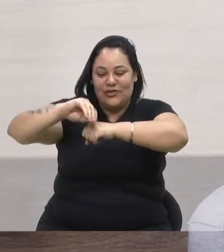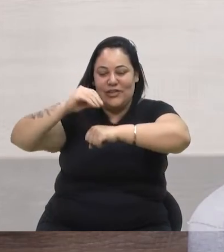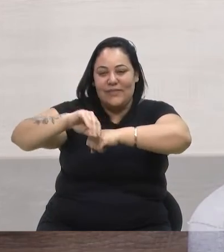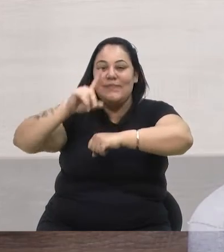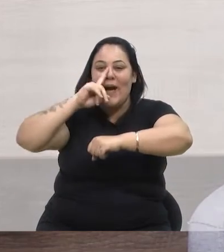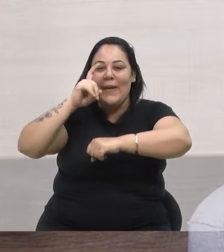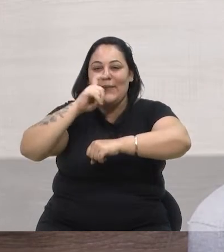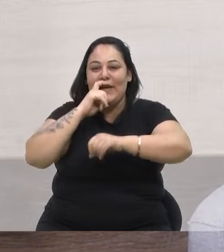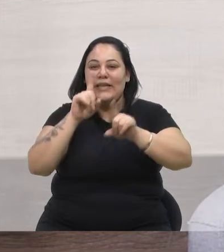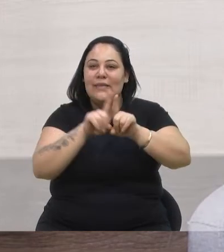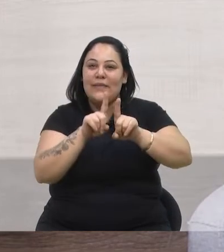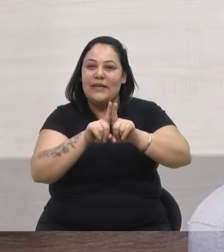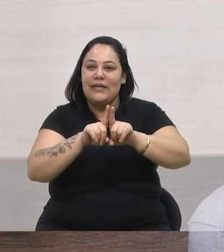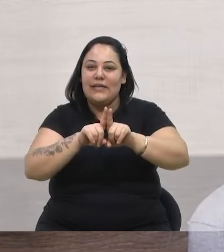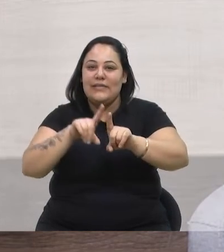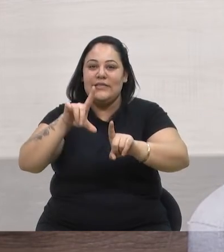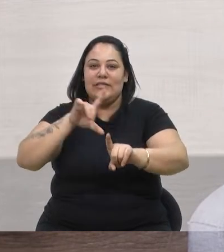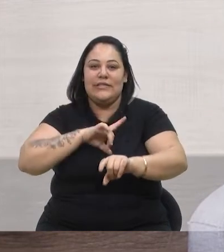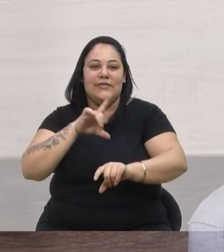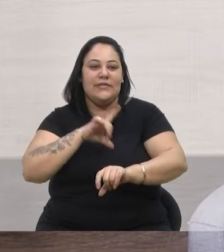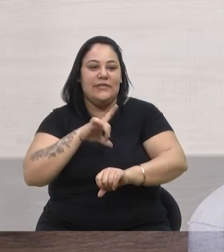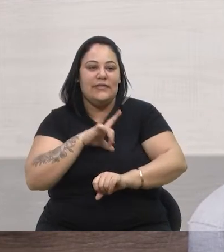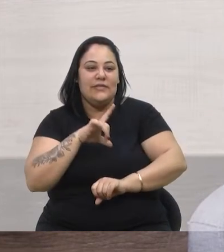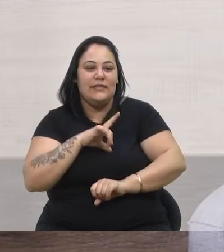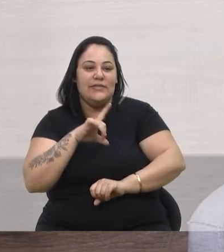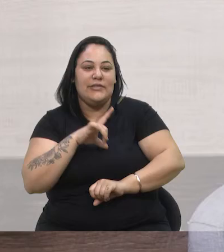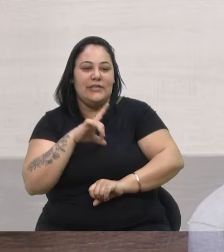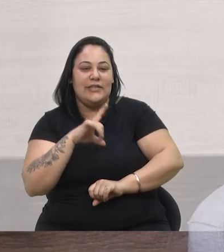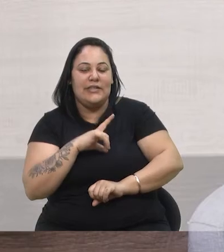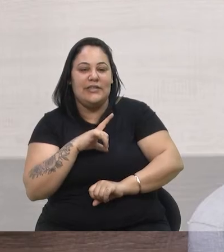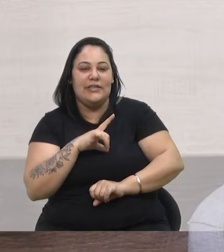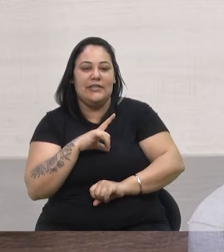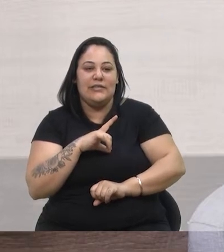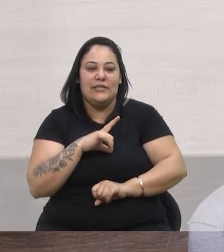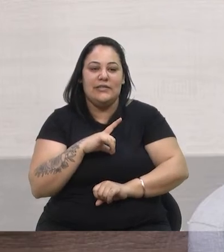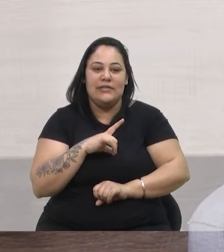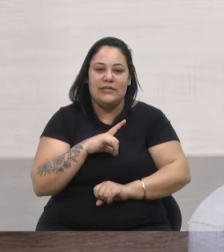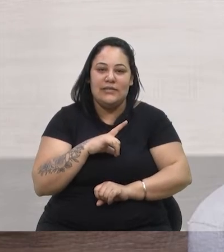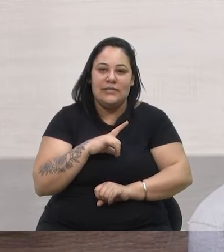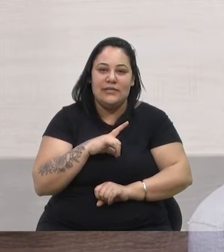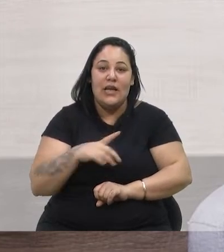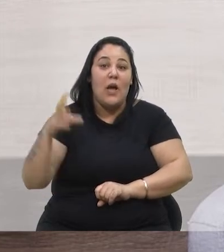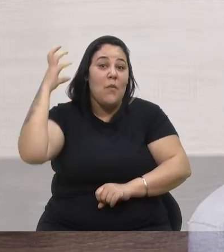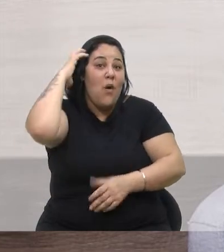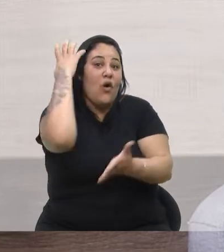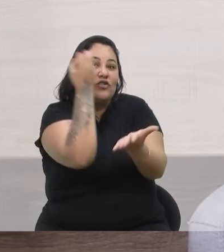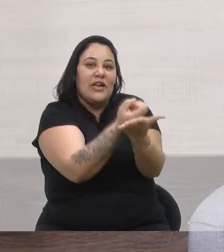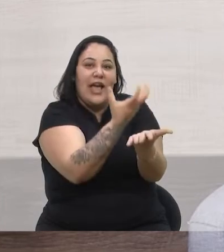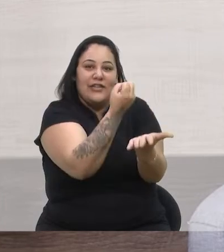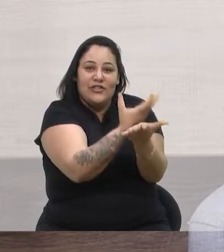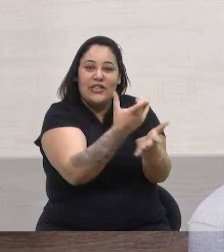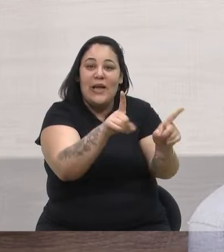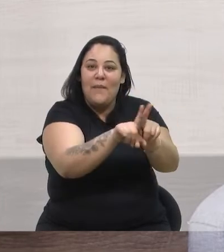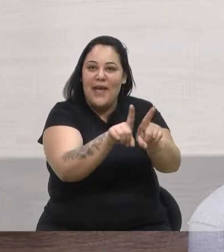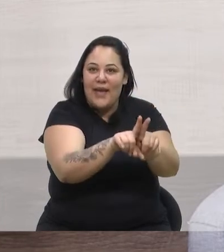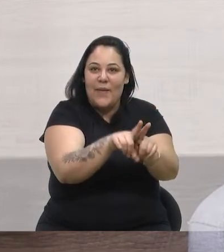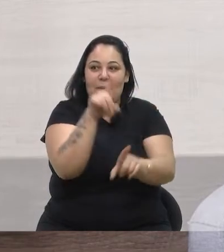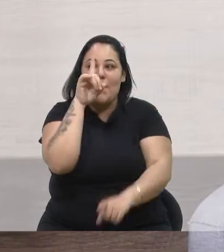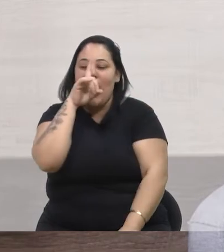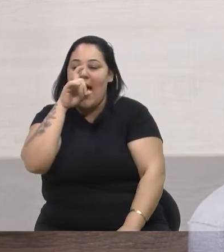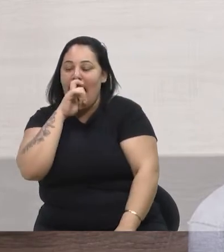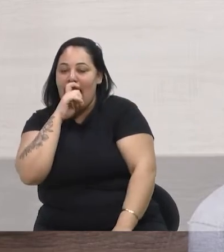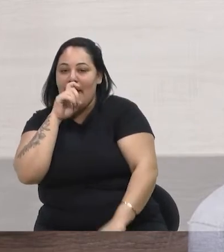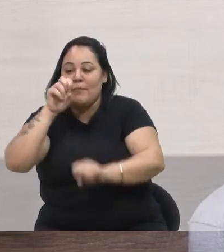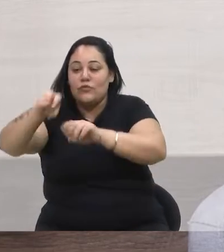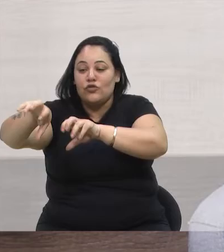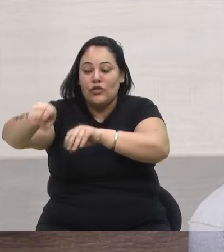agora eu vou fazer uma recomendação. Claro. A gente tem podcasts para os pais, onde estão dentro do site, numa